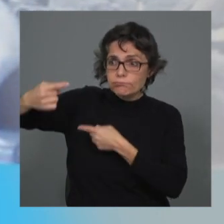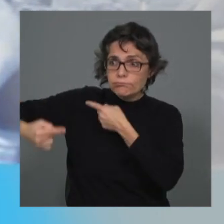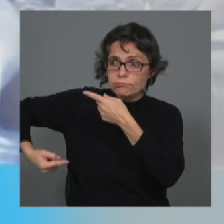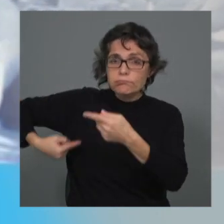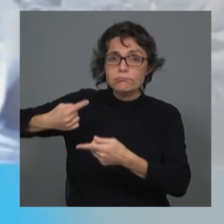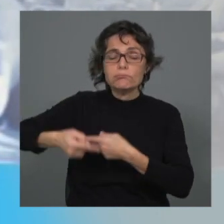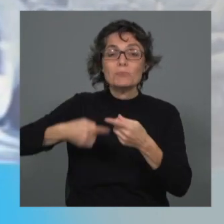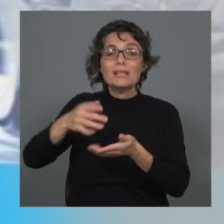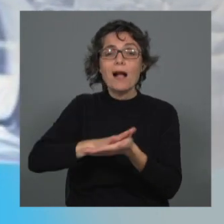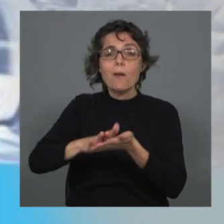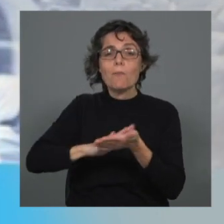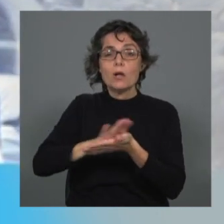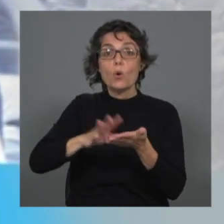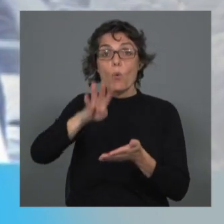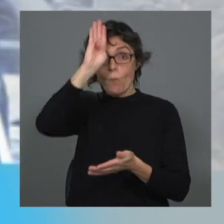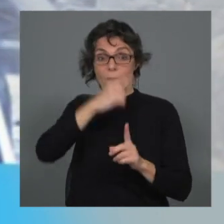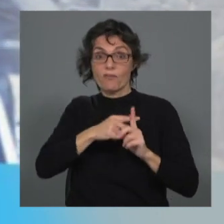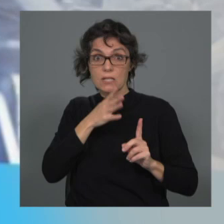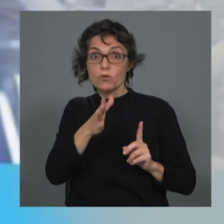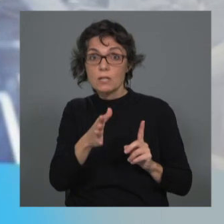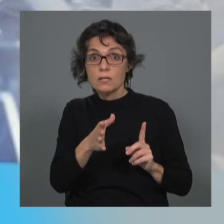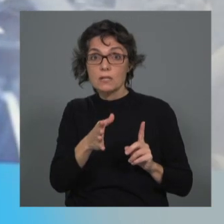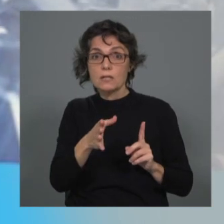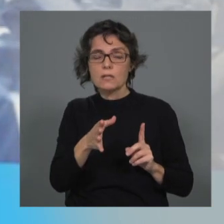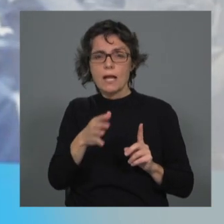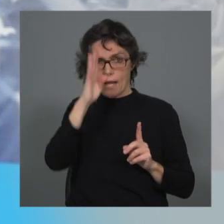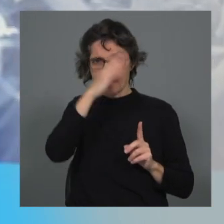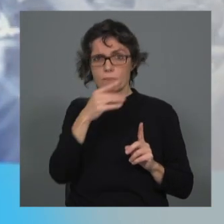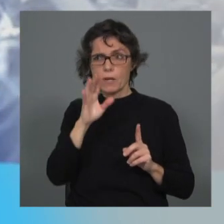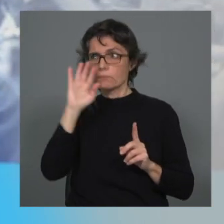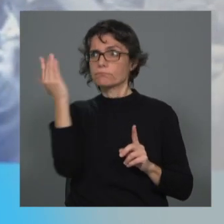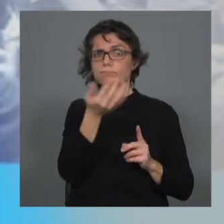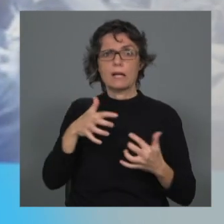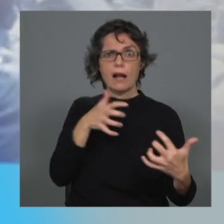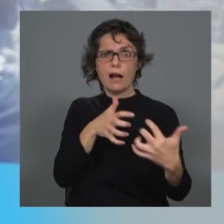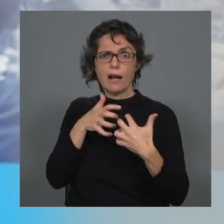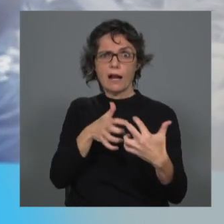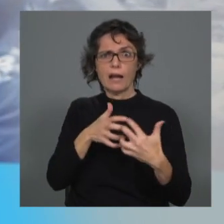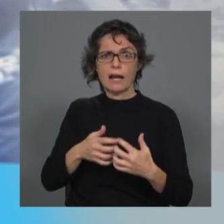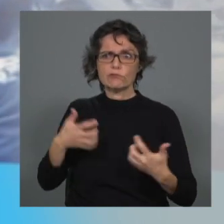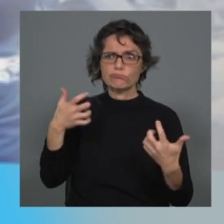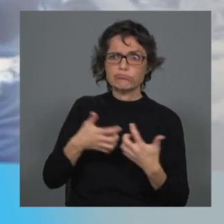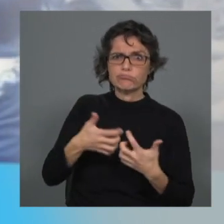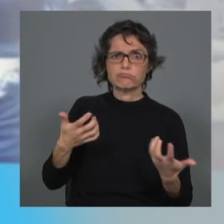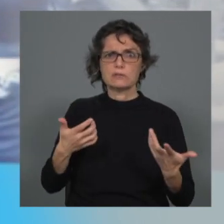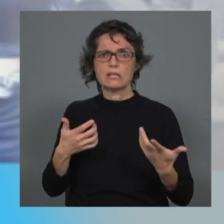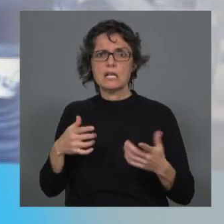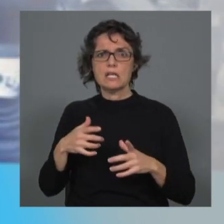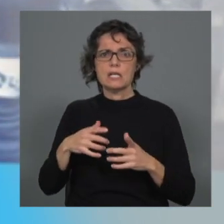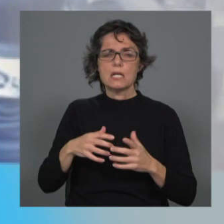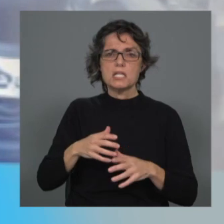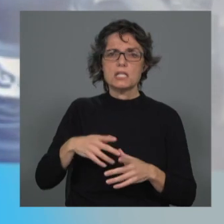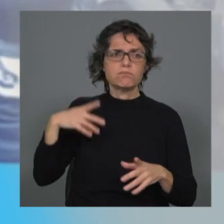pano de fundo. O pano de fundo é de guerras, de conflitos, de violência, de